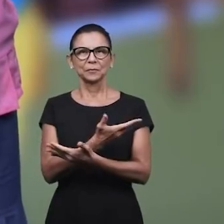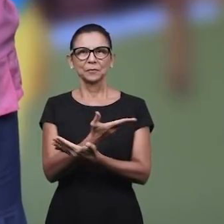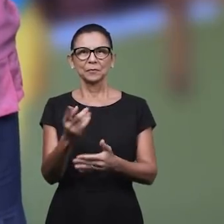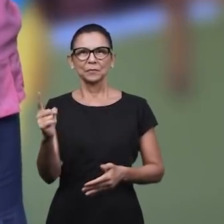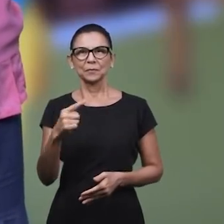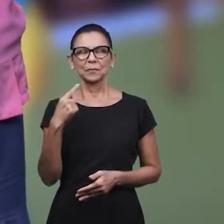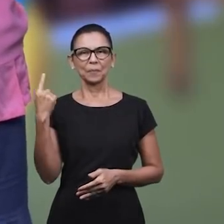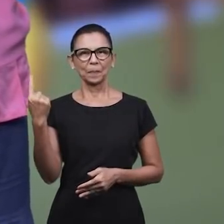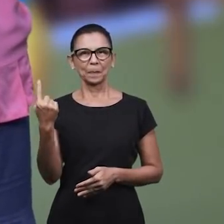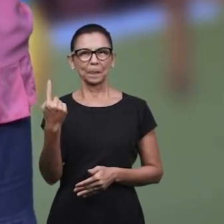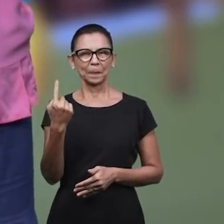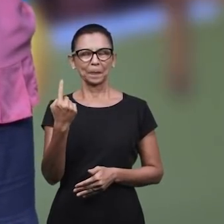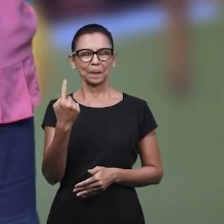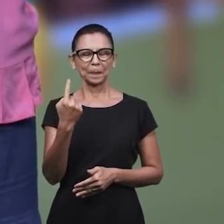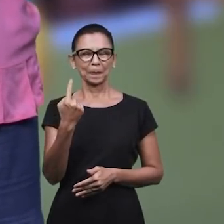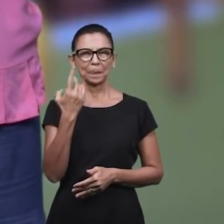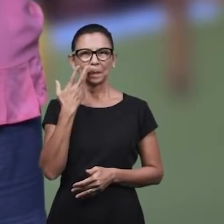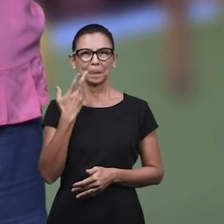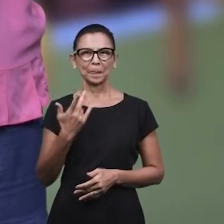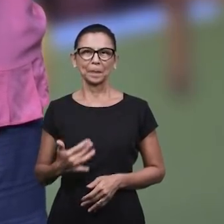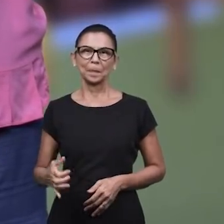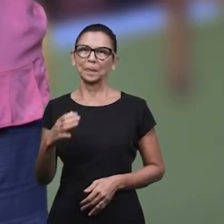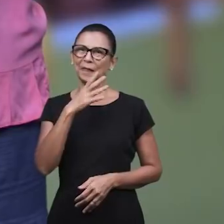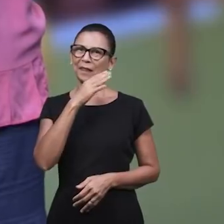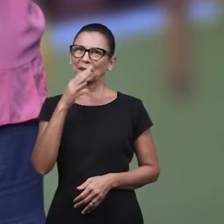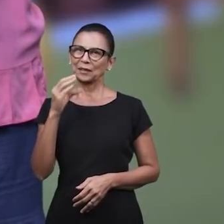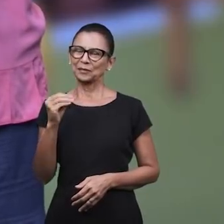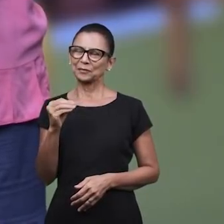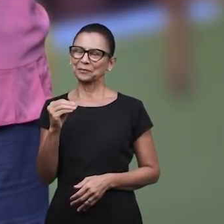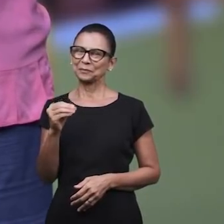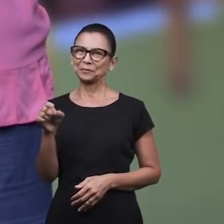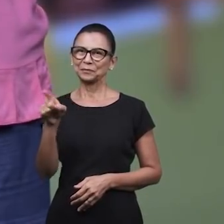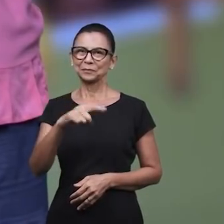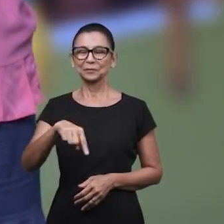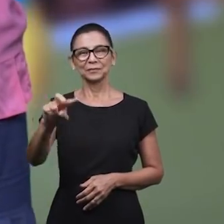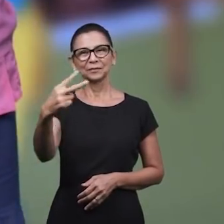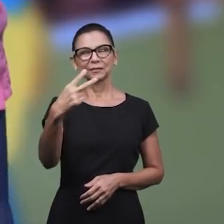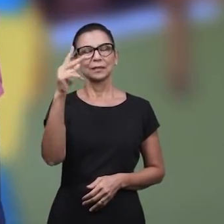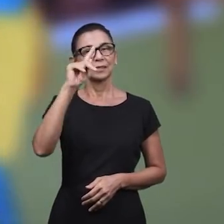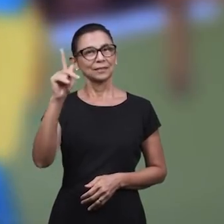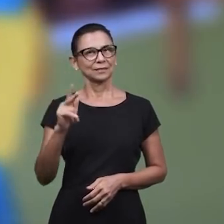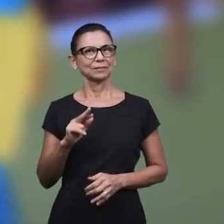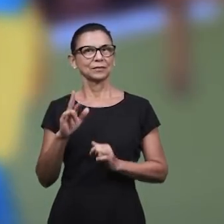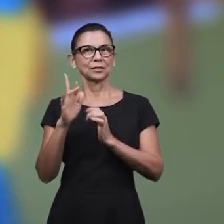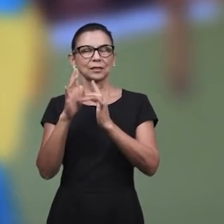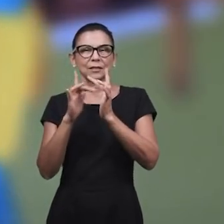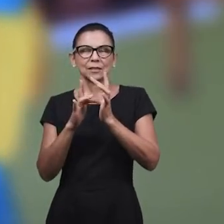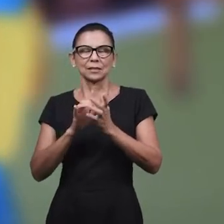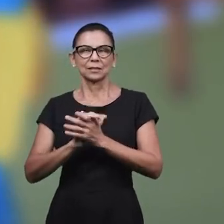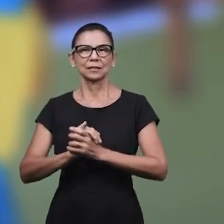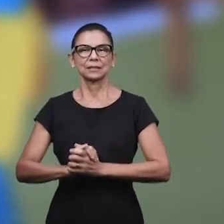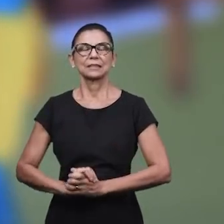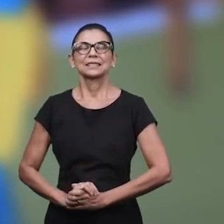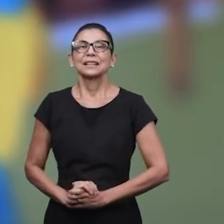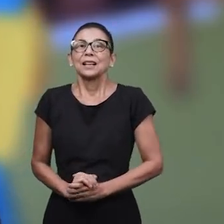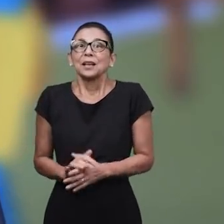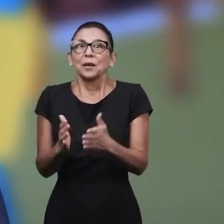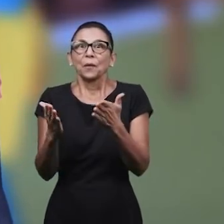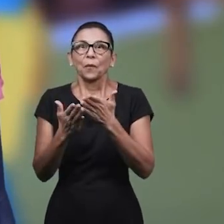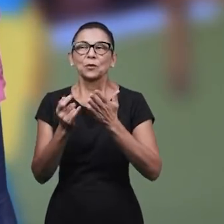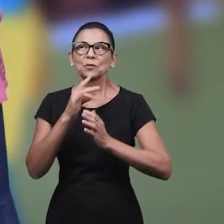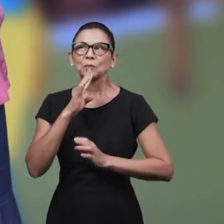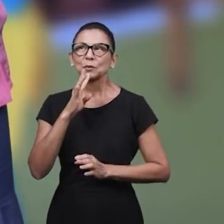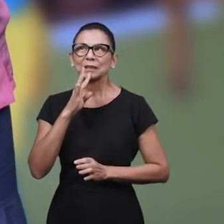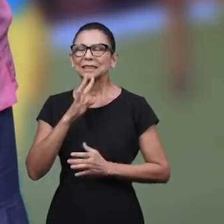Cumprimentamos nossas queridas crianças, intermediários, adolescentes e todos que nos assistem com a paz do Senhor Jesus. Hoje